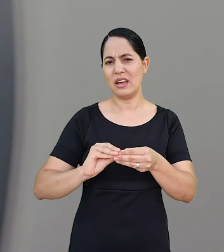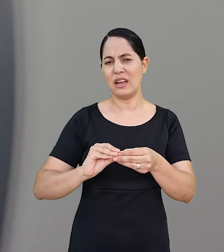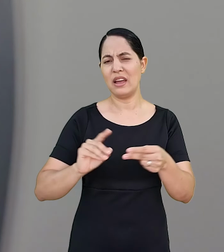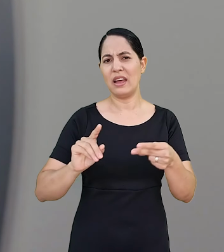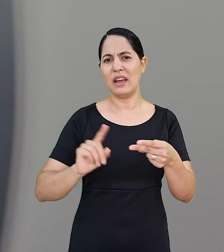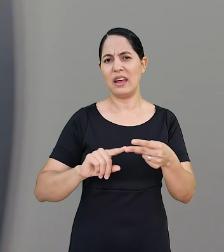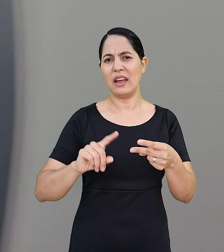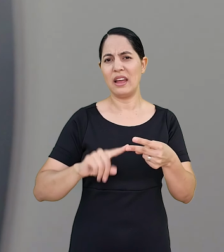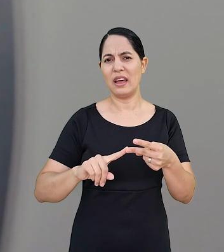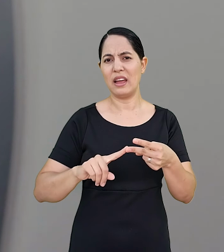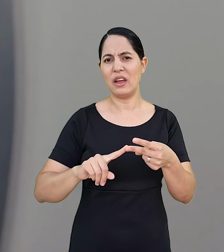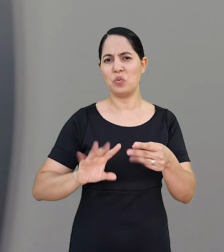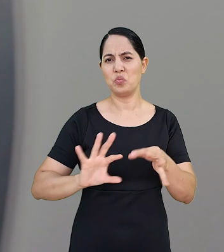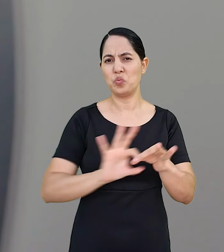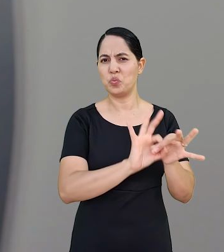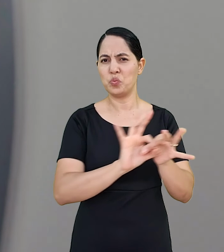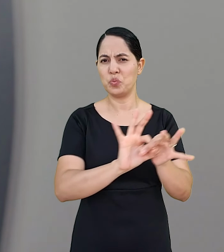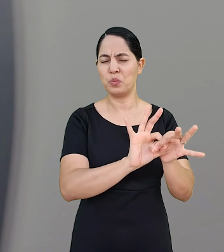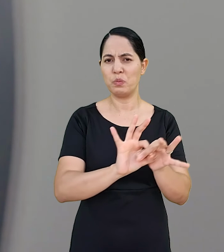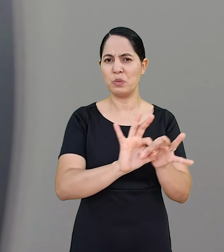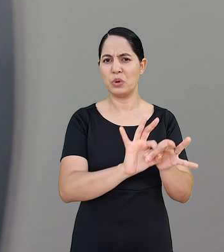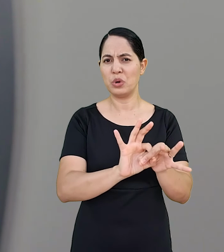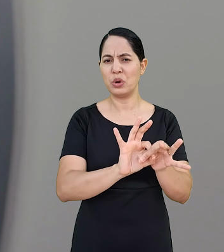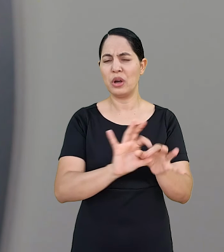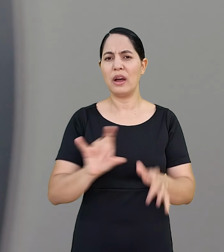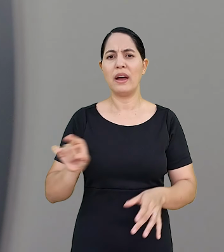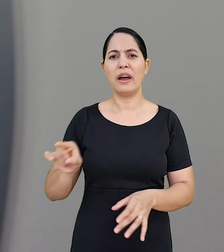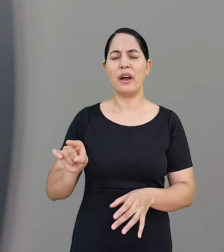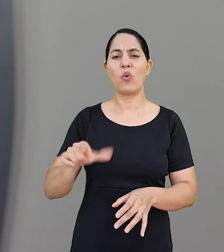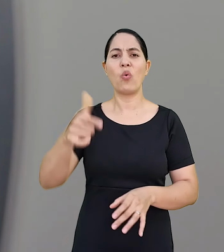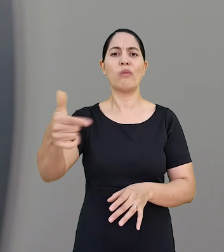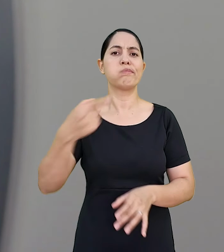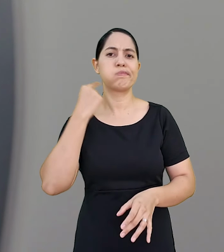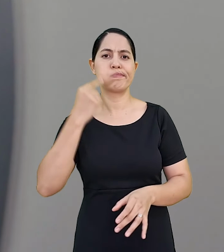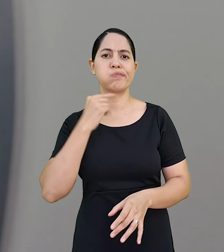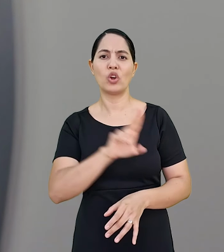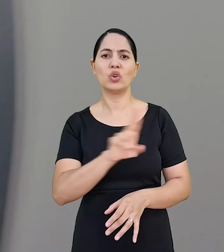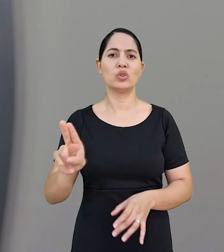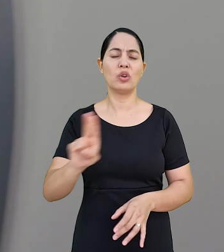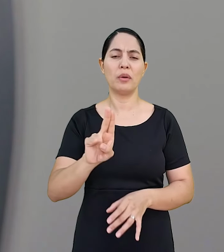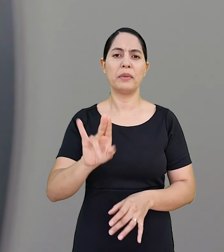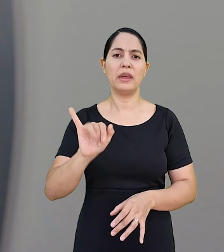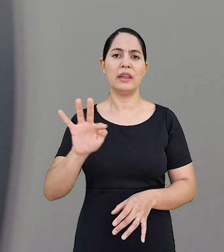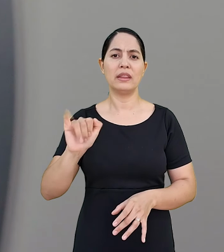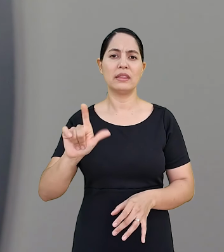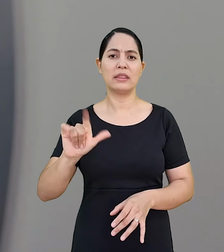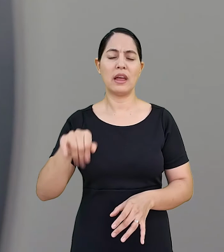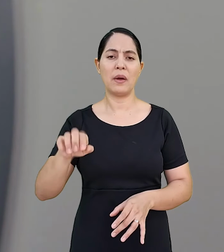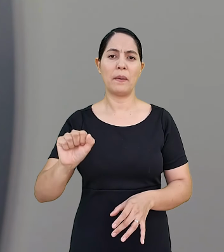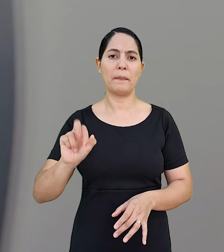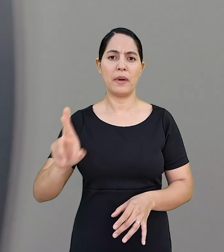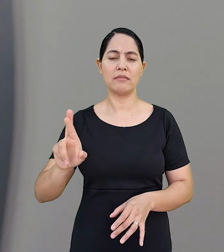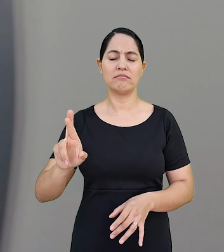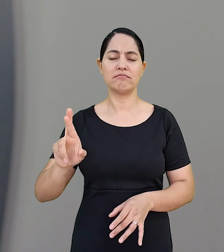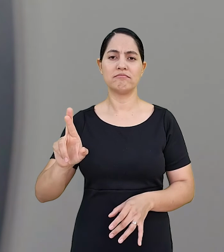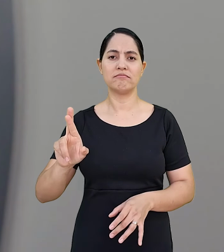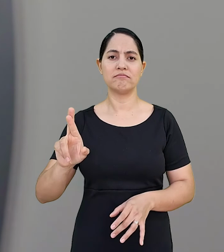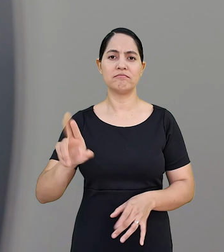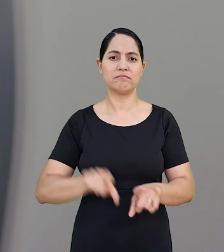aliança espúria feita pelo Dr. Bretas com um advogado chamado Nitalmar, do Rio de